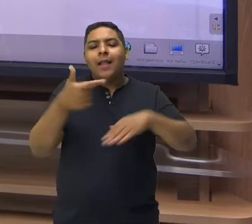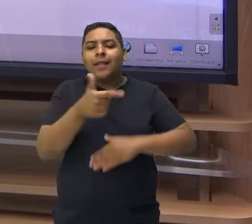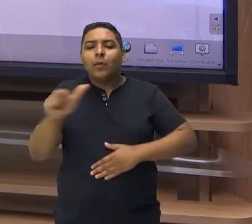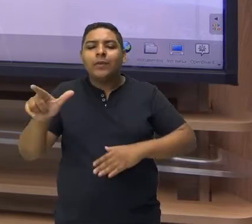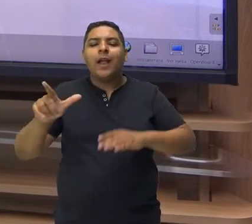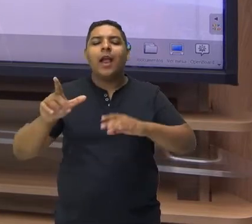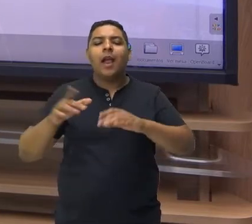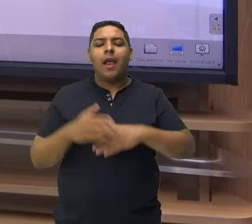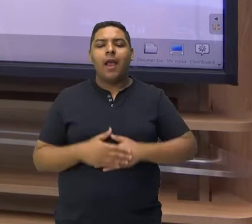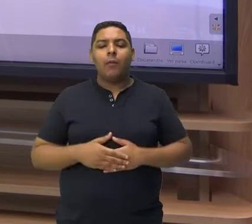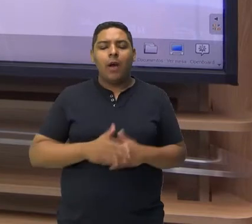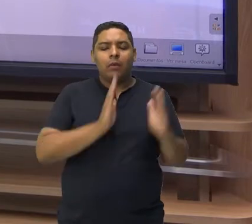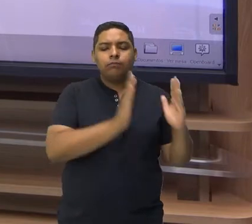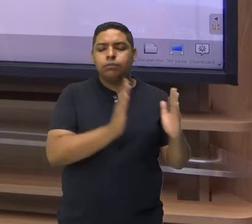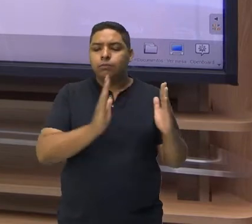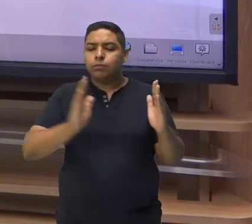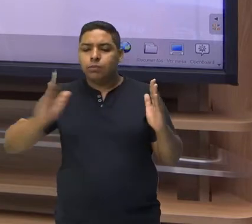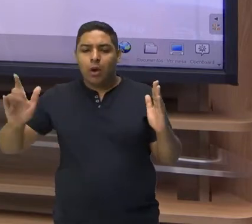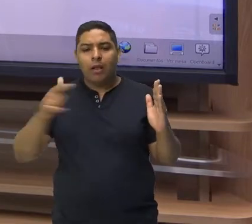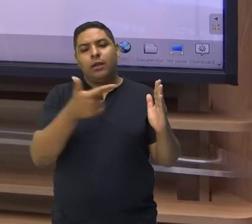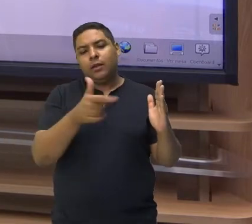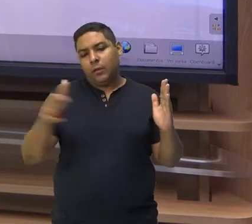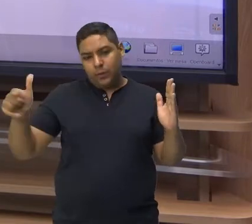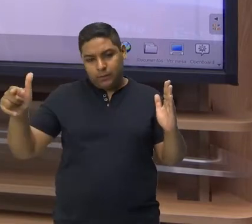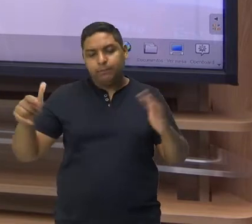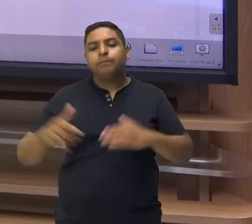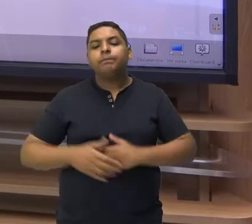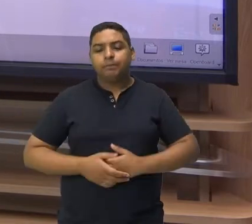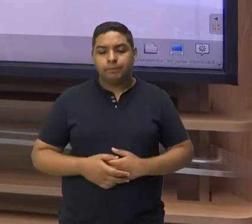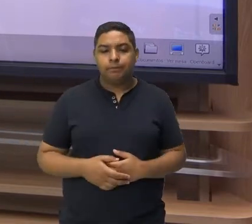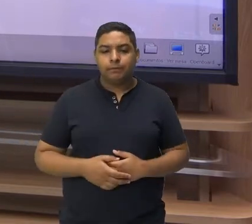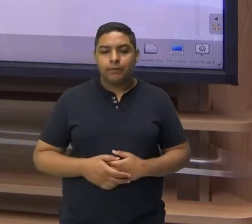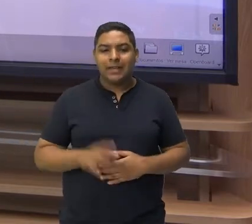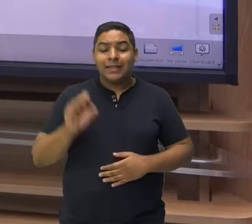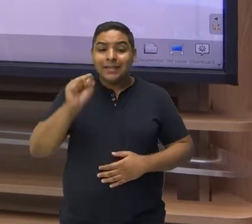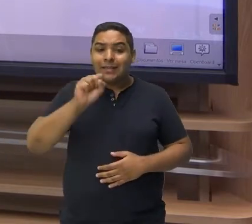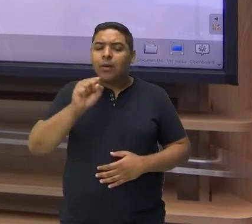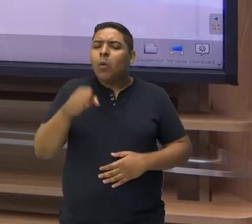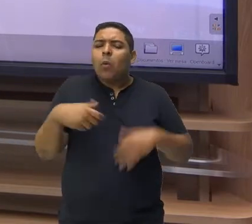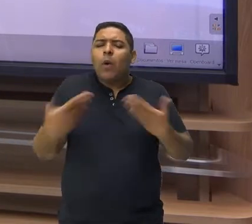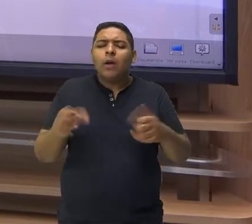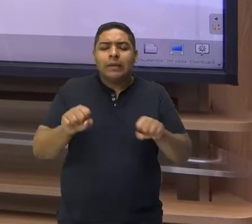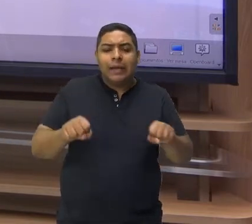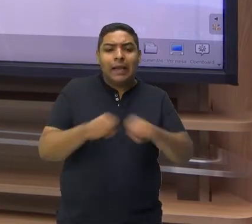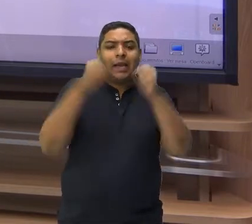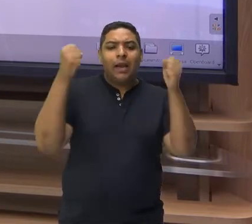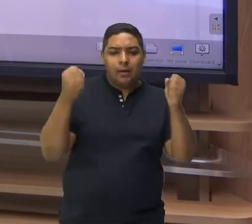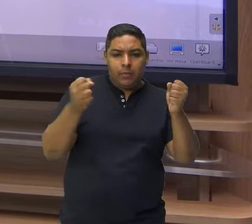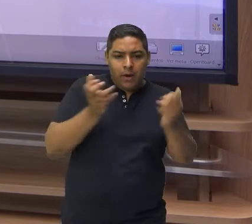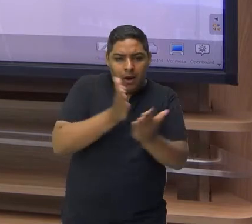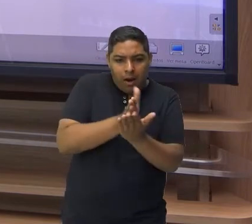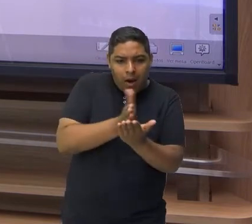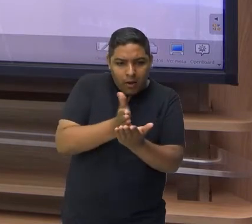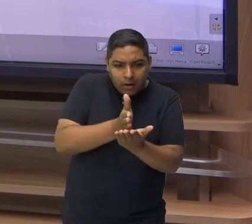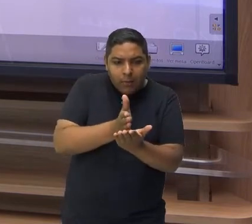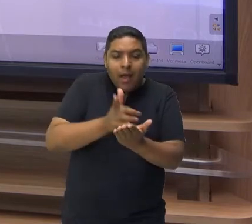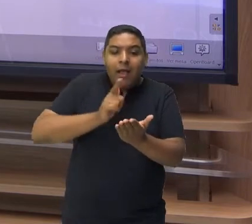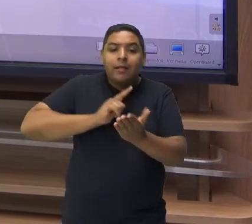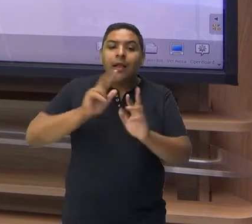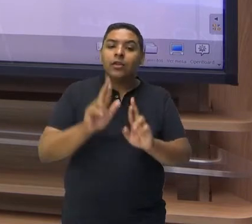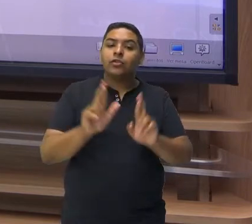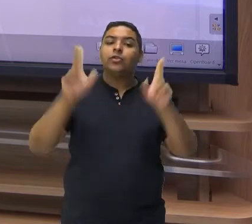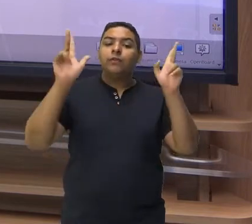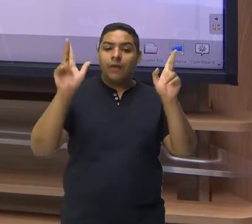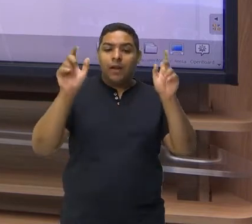desordenado. E quando é que eu quebro esse equilíbrio? Quando eu submeto o meu condutor a uma diferença